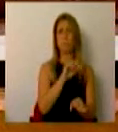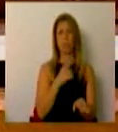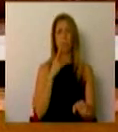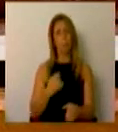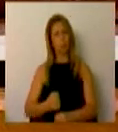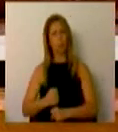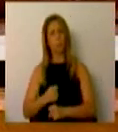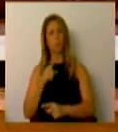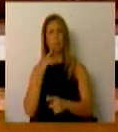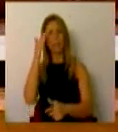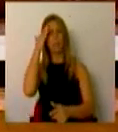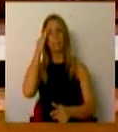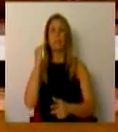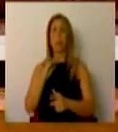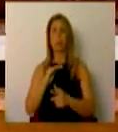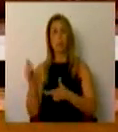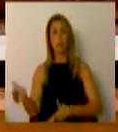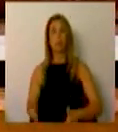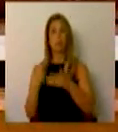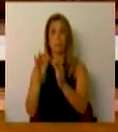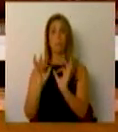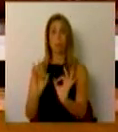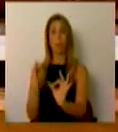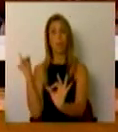e capacidade estratégica das próprias instituições.